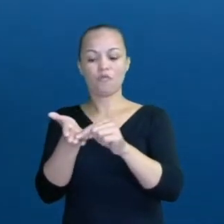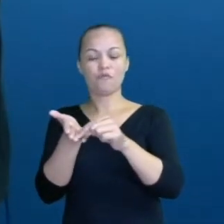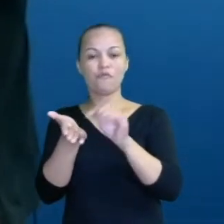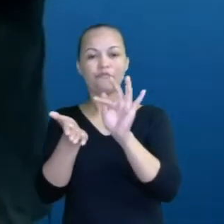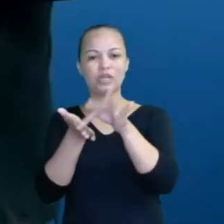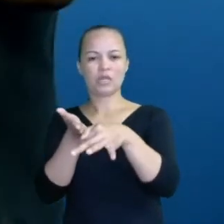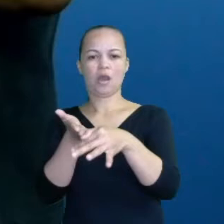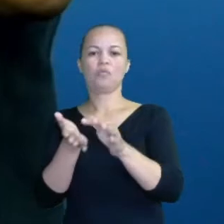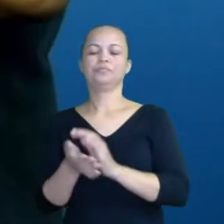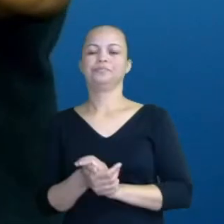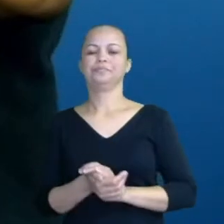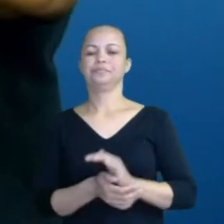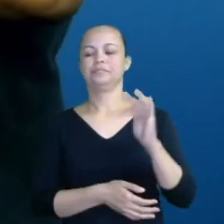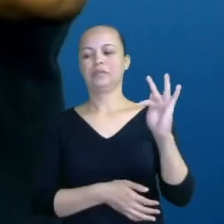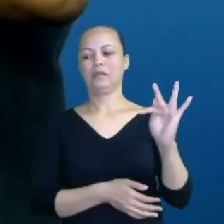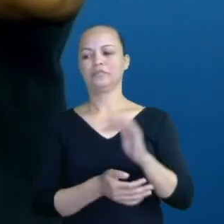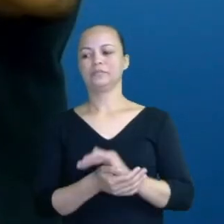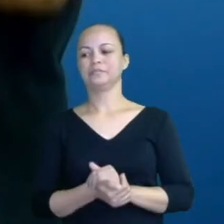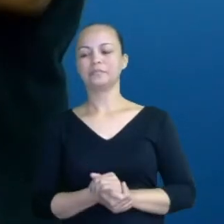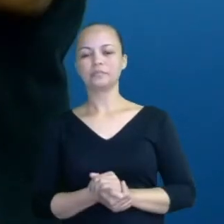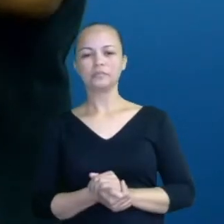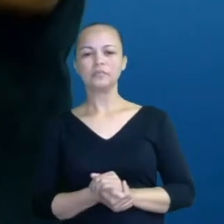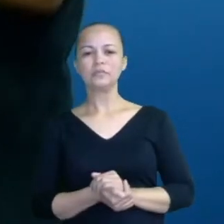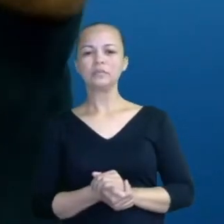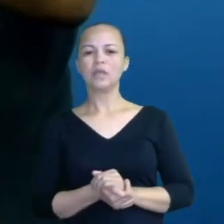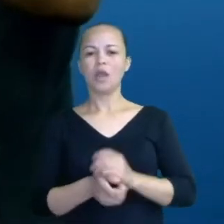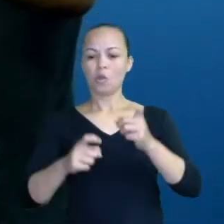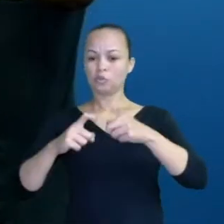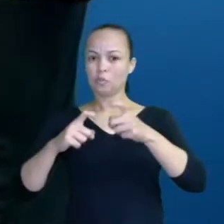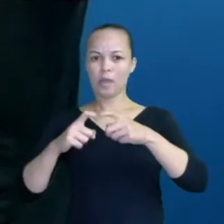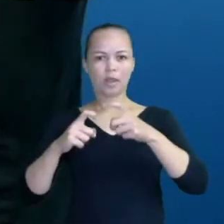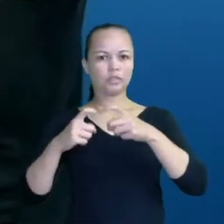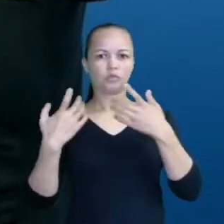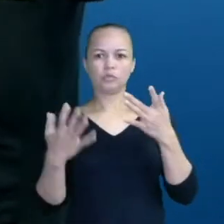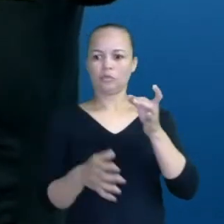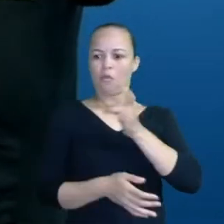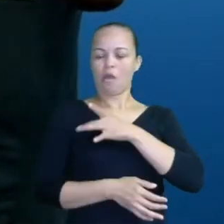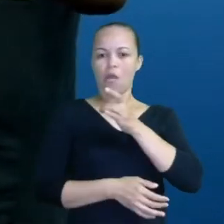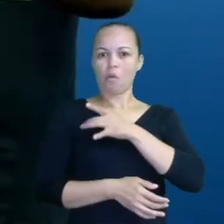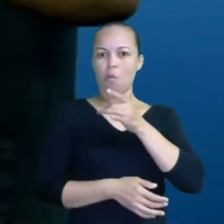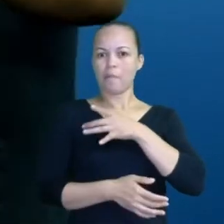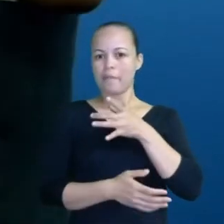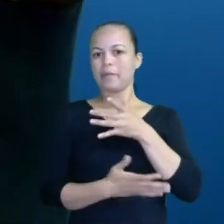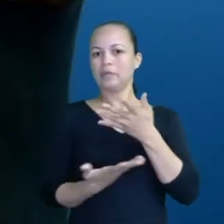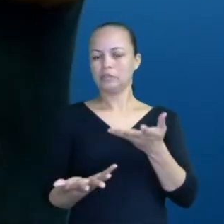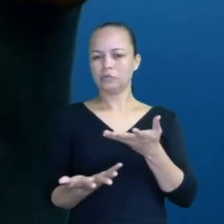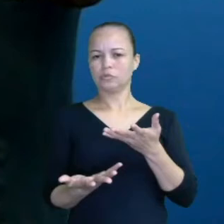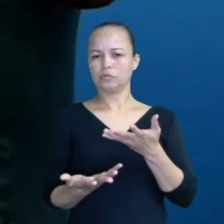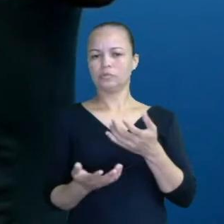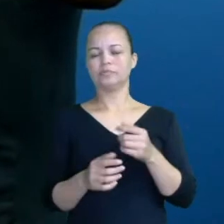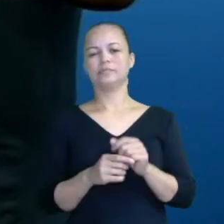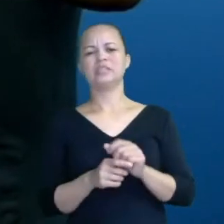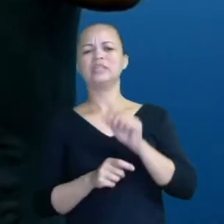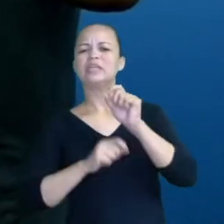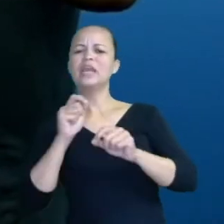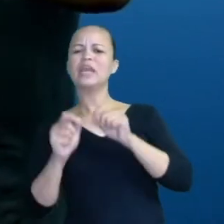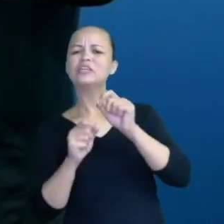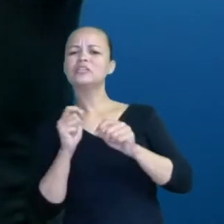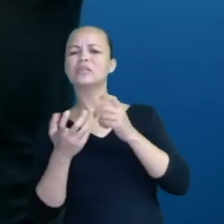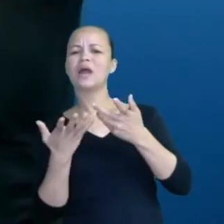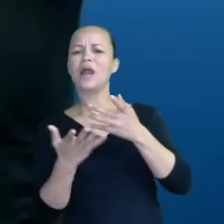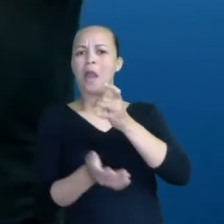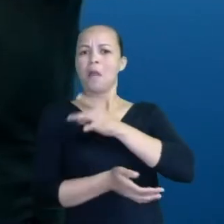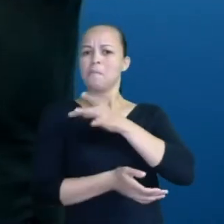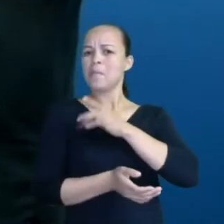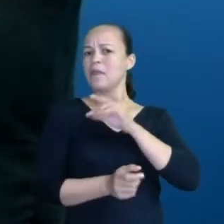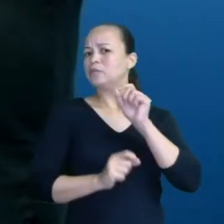Letra F. A maior parte dos médicos estão amedrontados. Quem está amedrontados? A maior parte dos médicos.